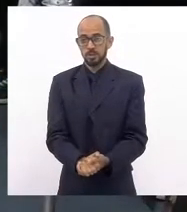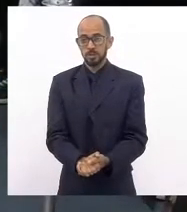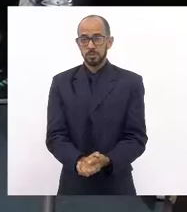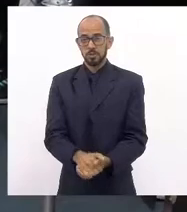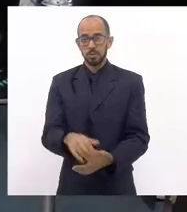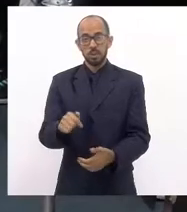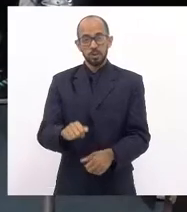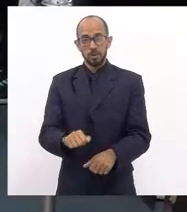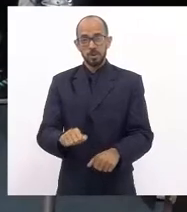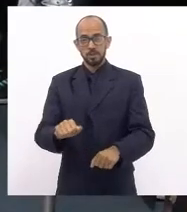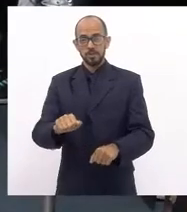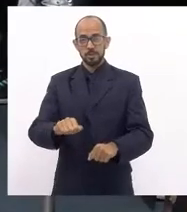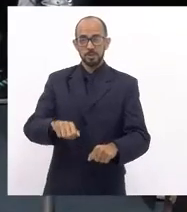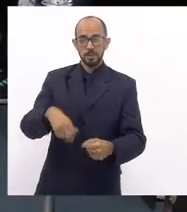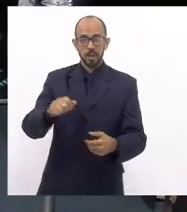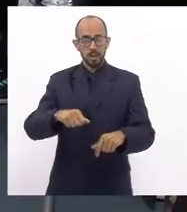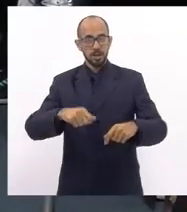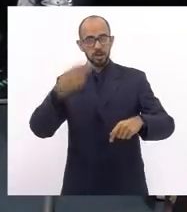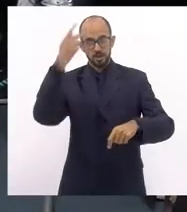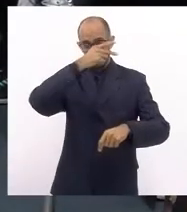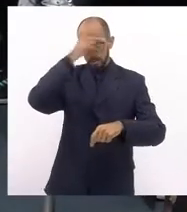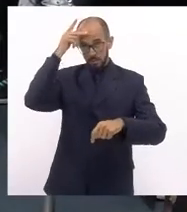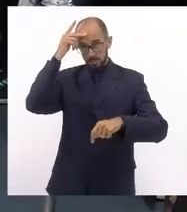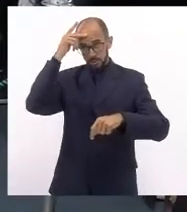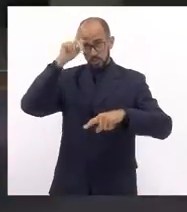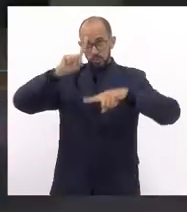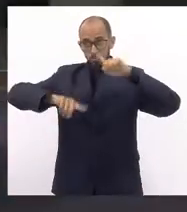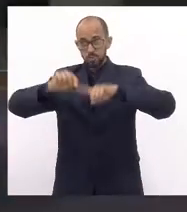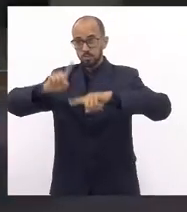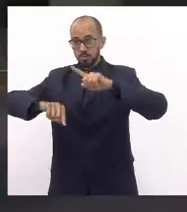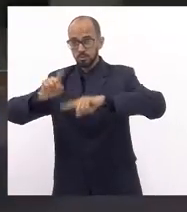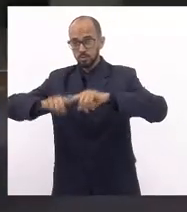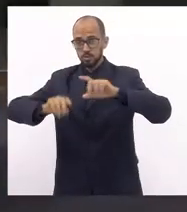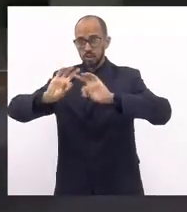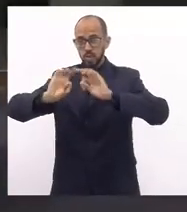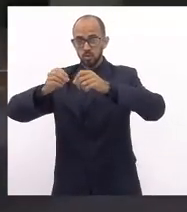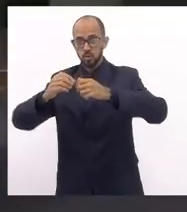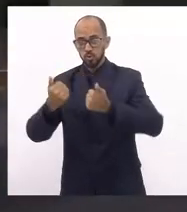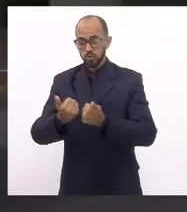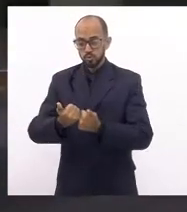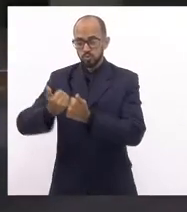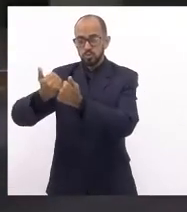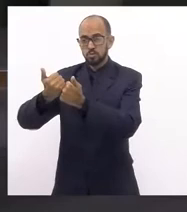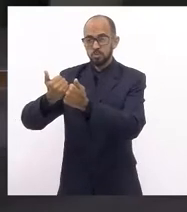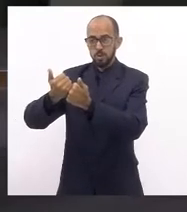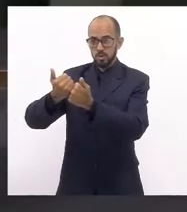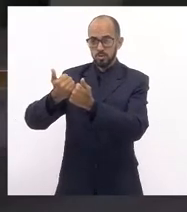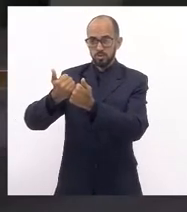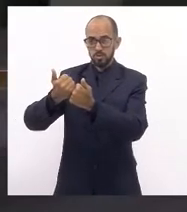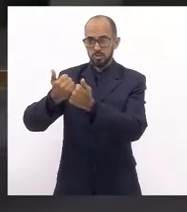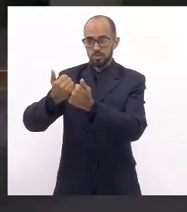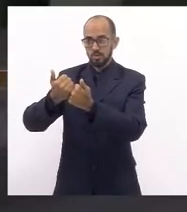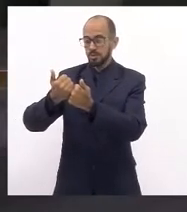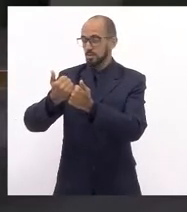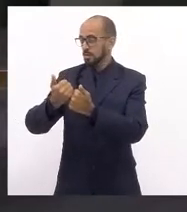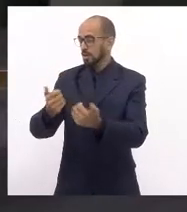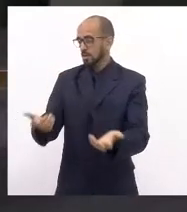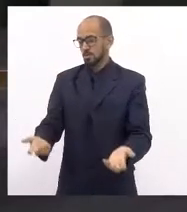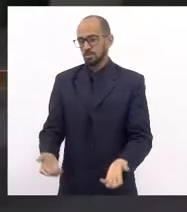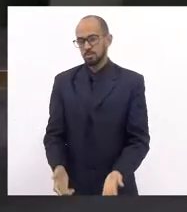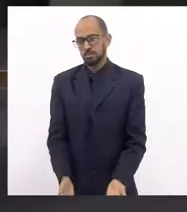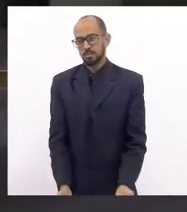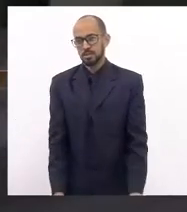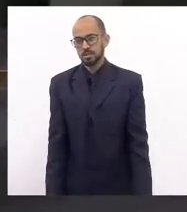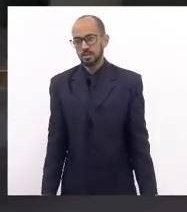do patrimônio e a todos que nos dão suporte, estão dando suporte a gente do expediente final até esse